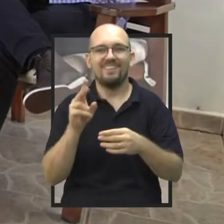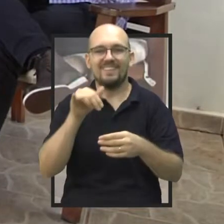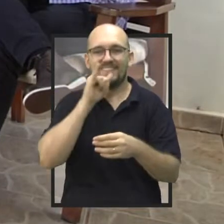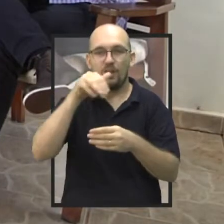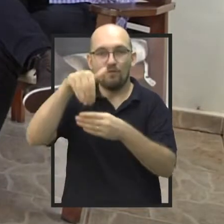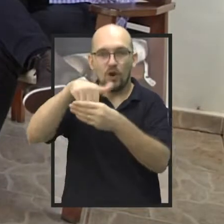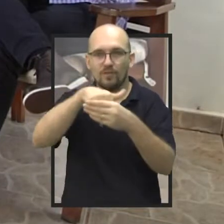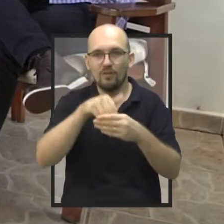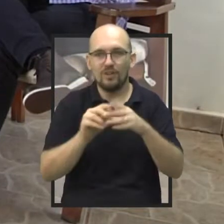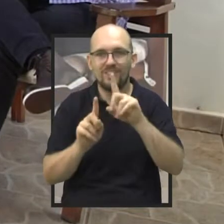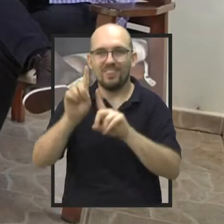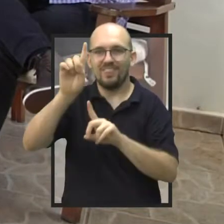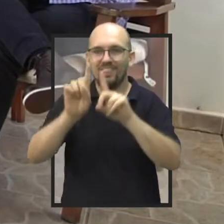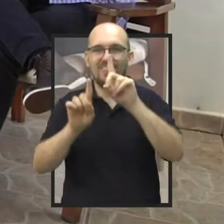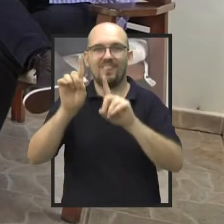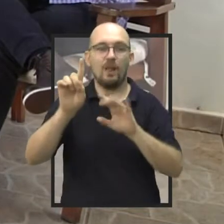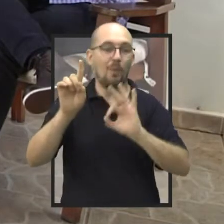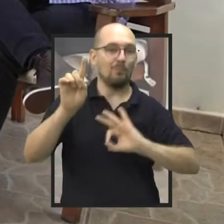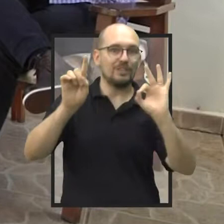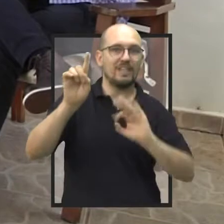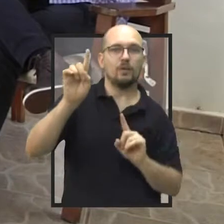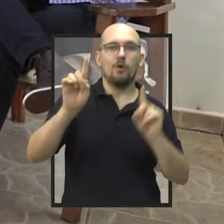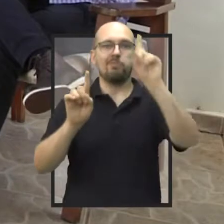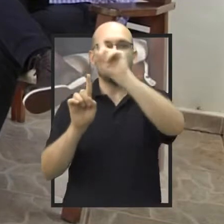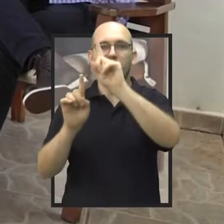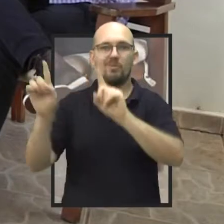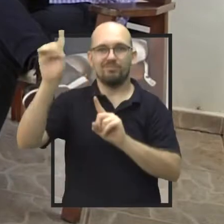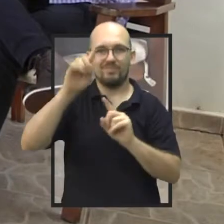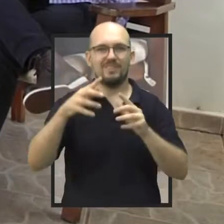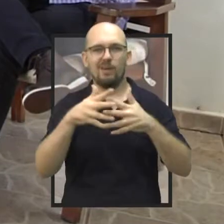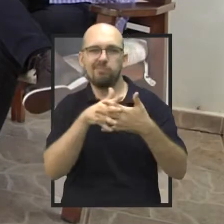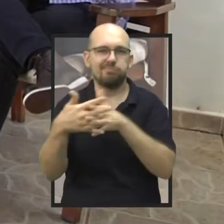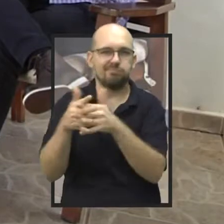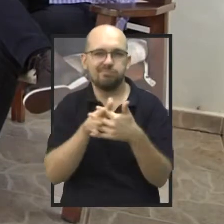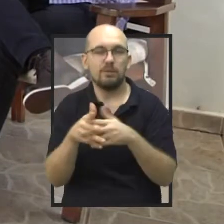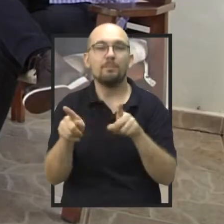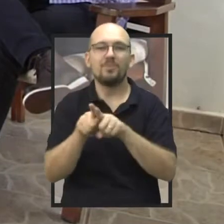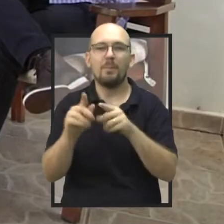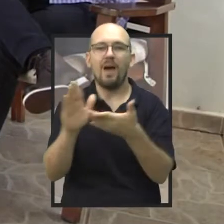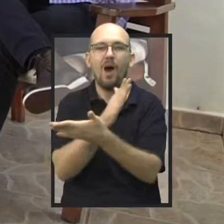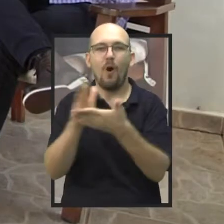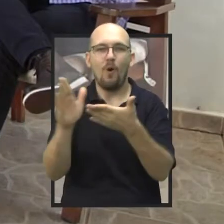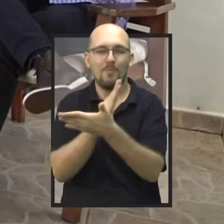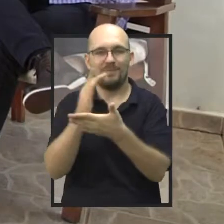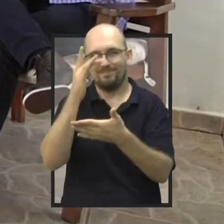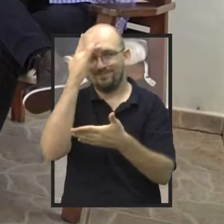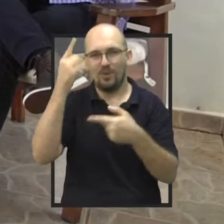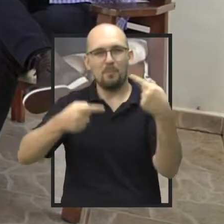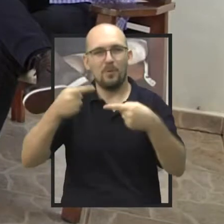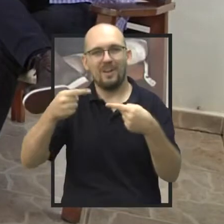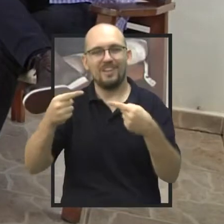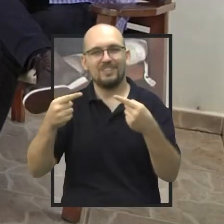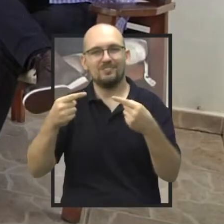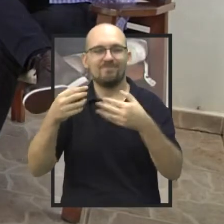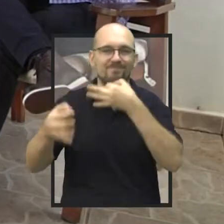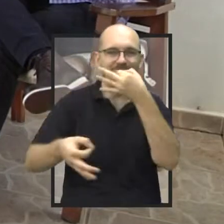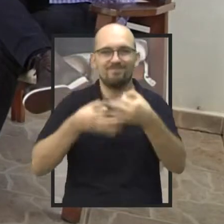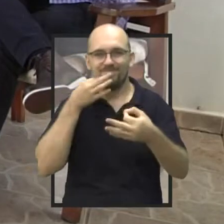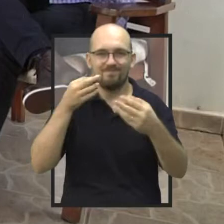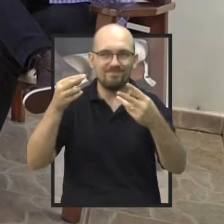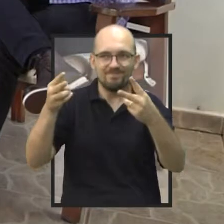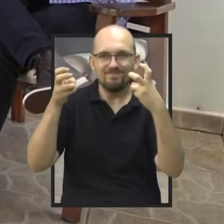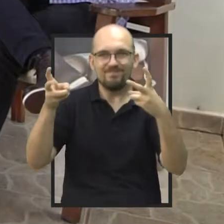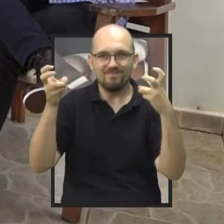tempo as pessoas vêm comentando, as autoridades, os próprios, alguns políticos também comentam, mas é algo perceptível,